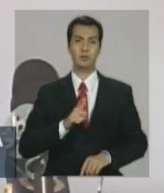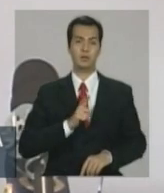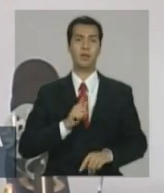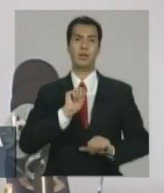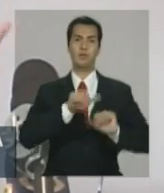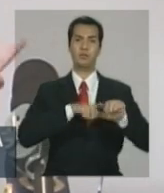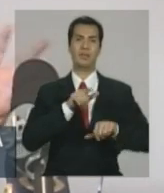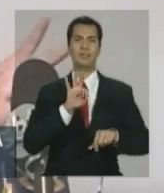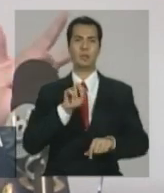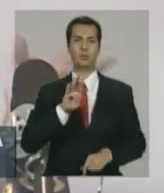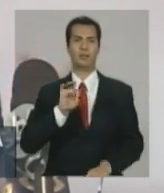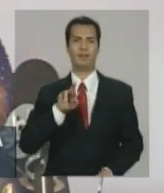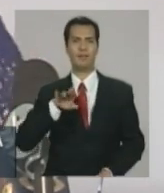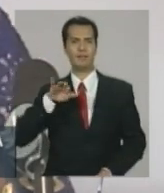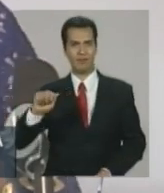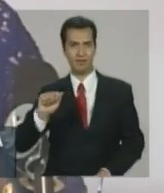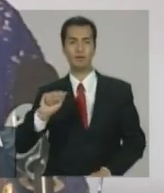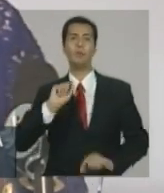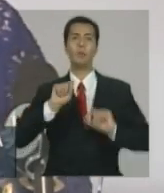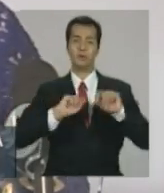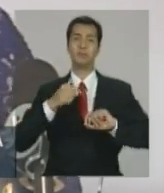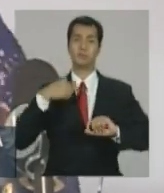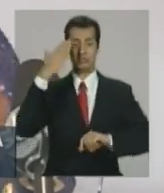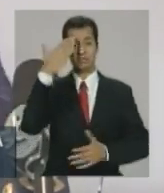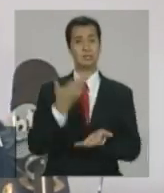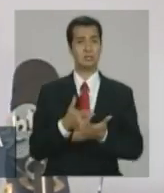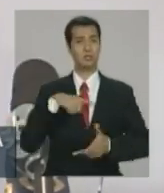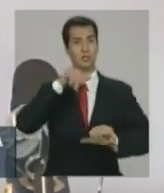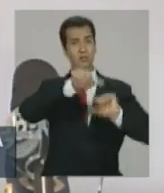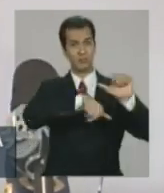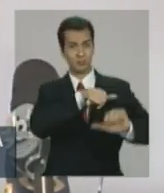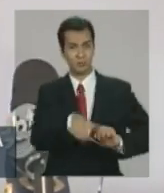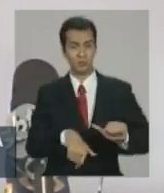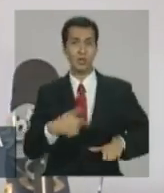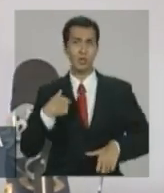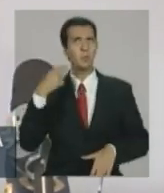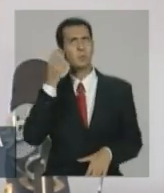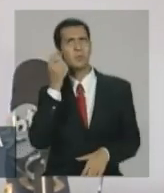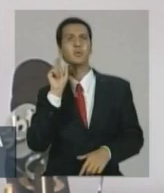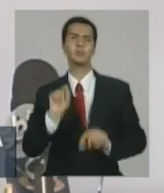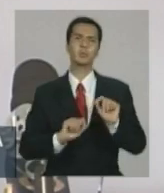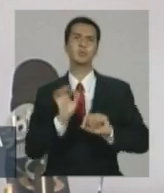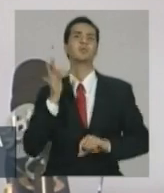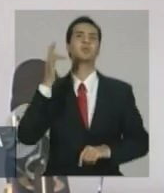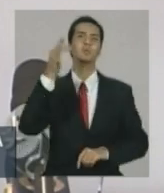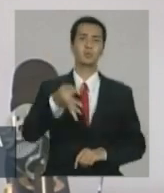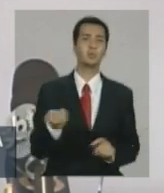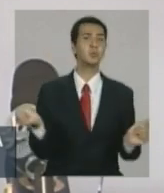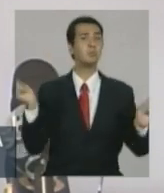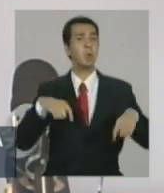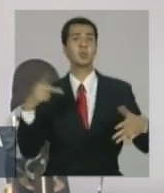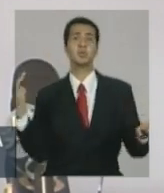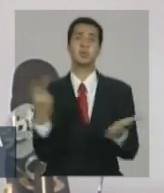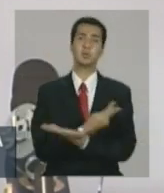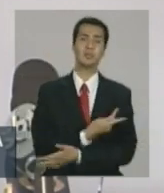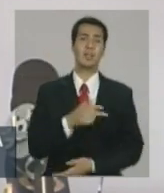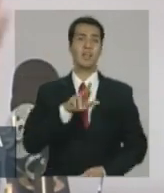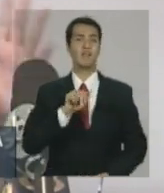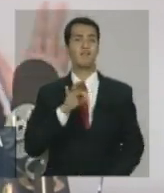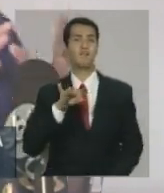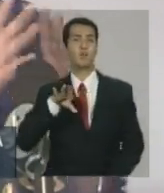eu até julgo que pode ter um momento no futuro que seja possível encaminhar uma reforma